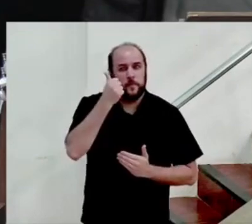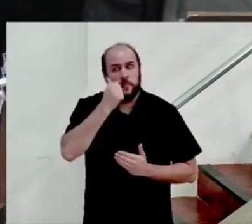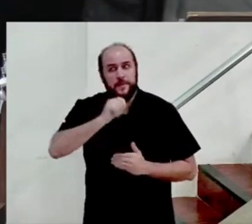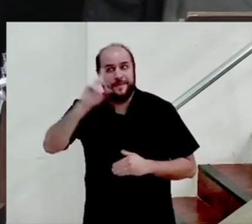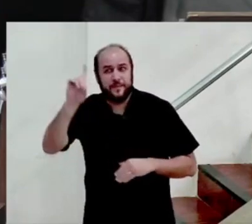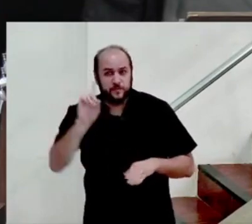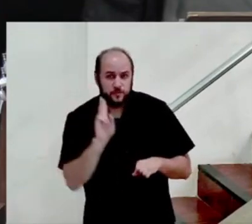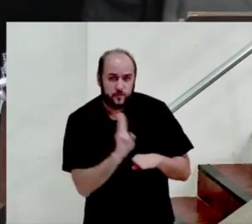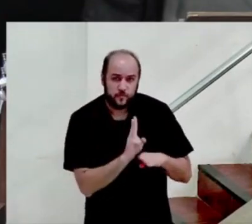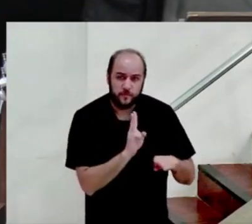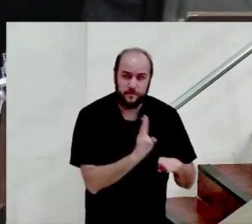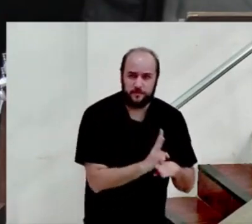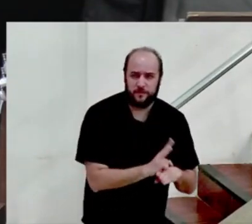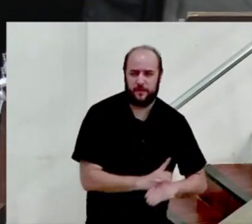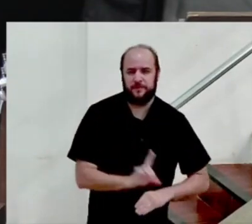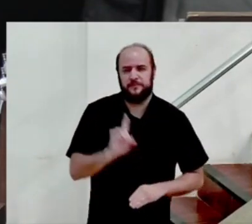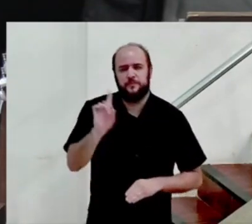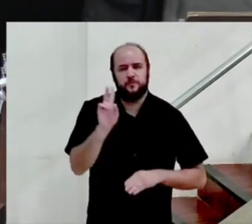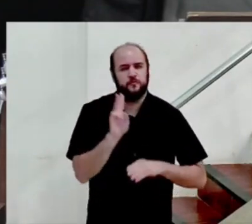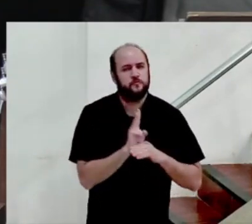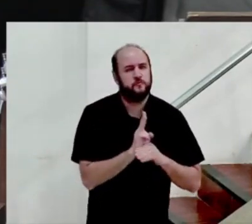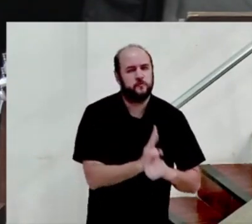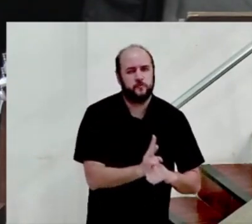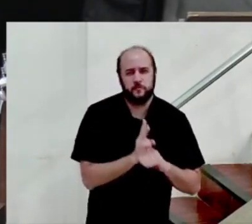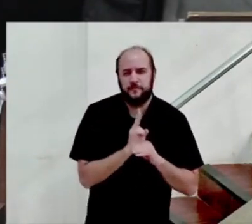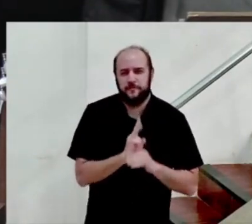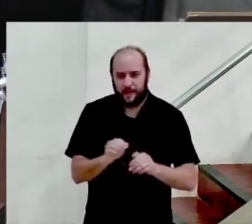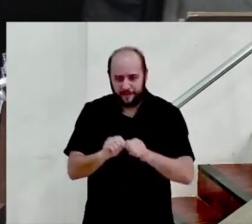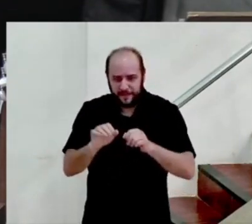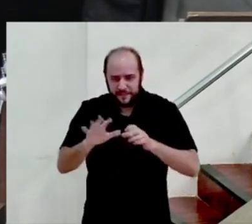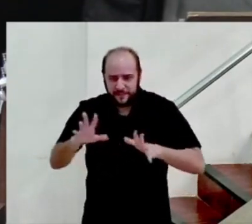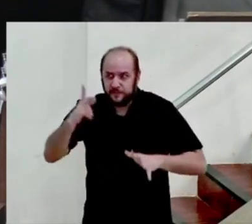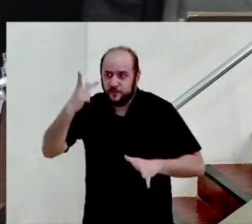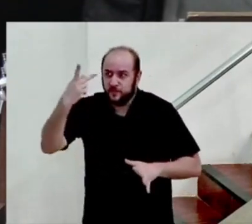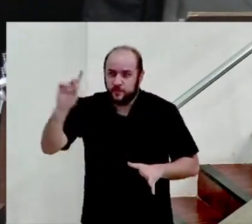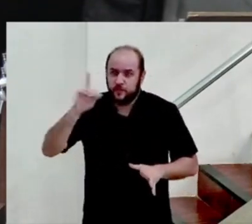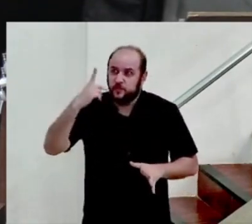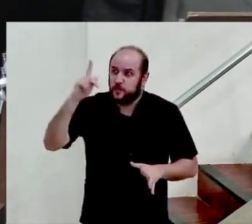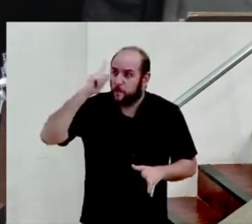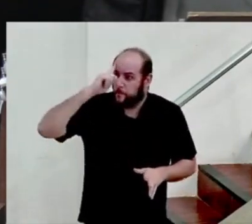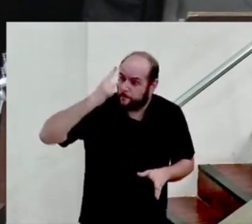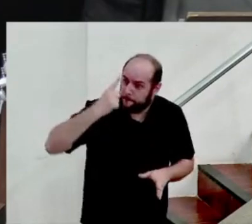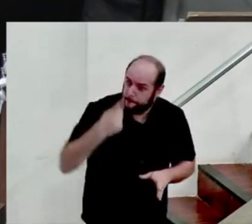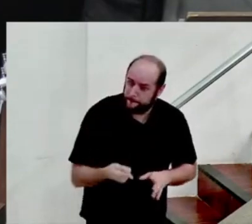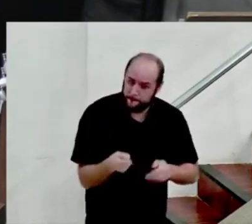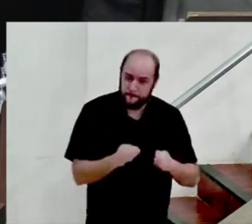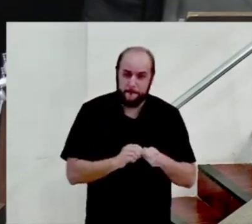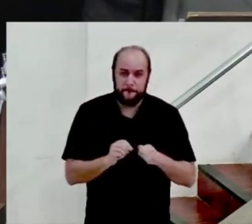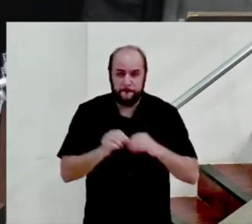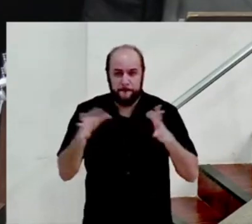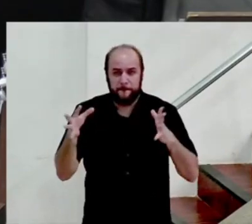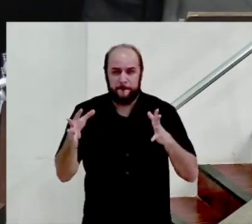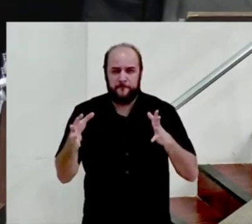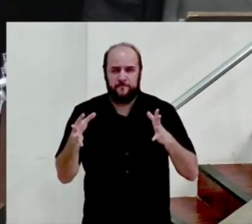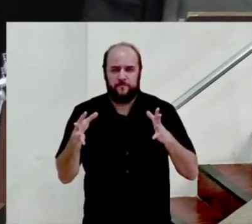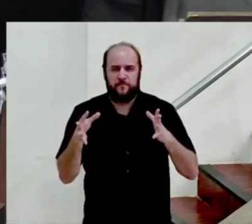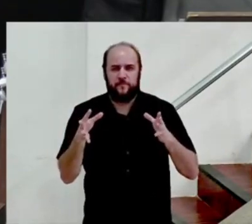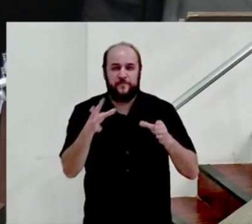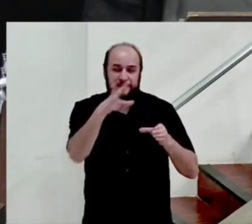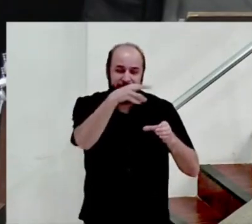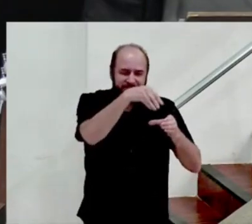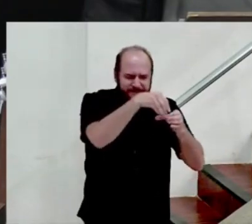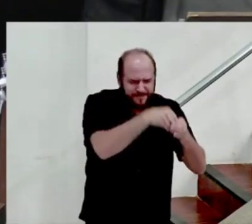O Senhor está preservando a sua boa ordem criacional dentro